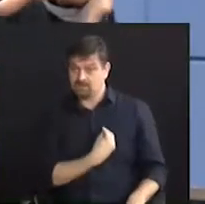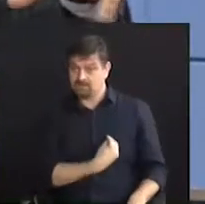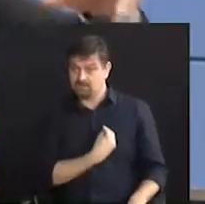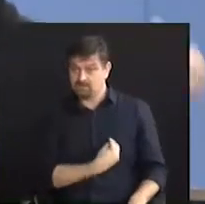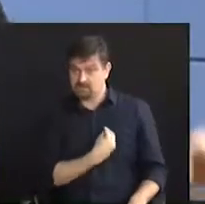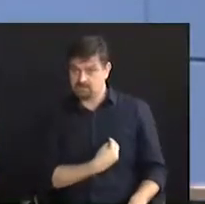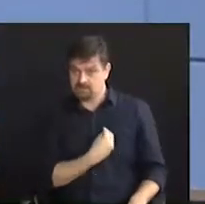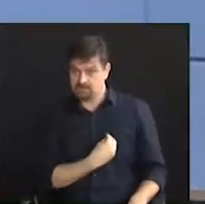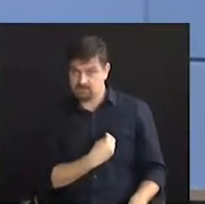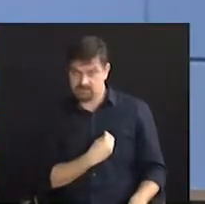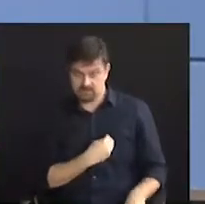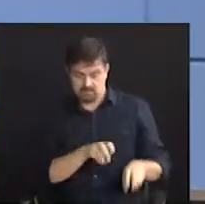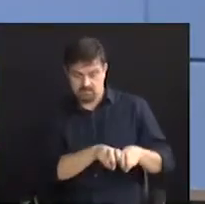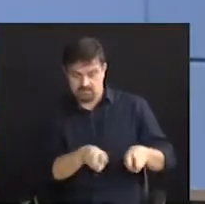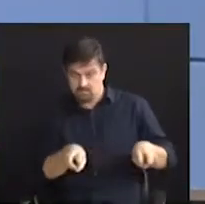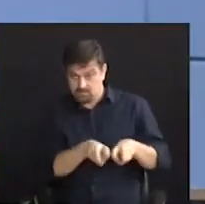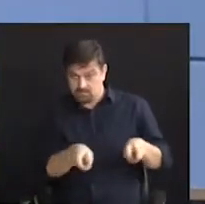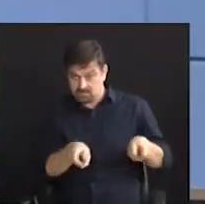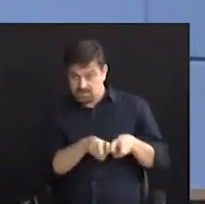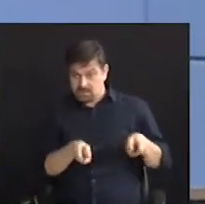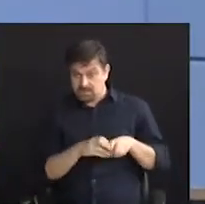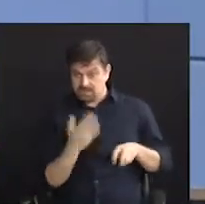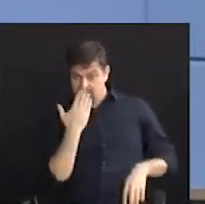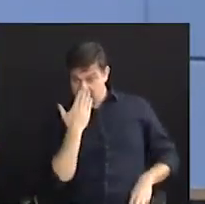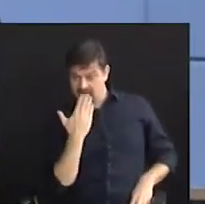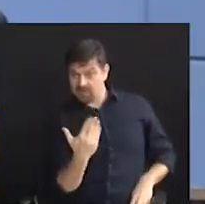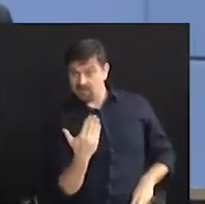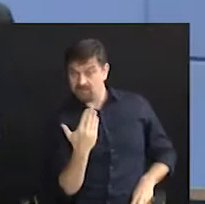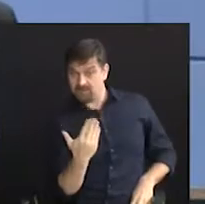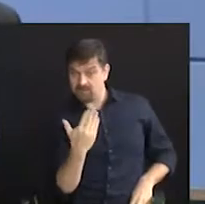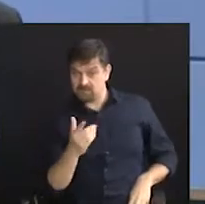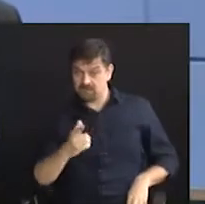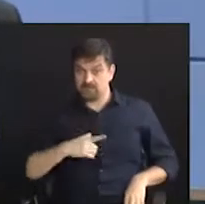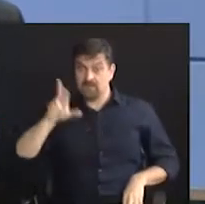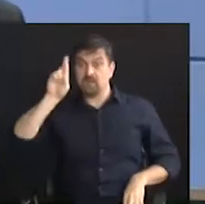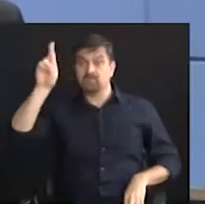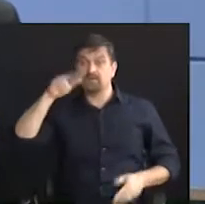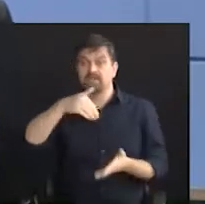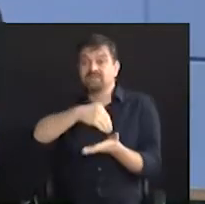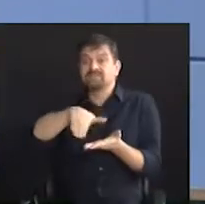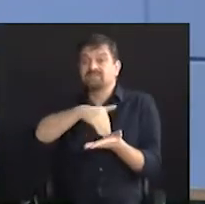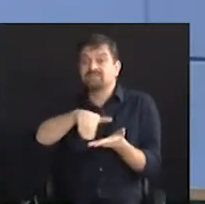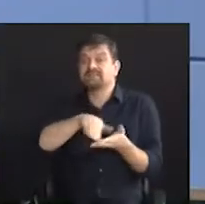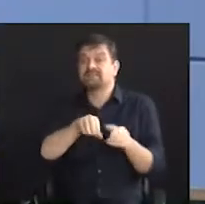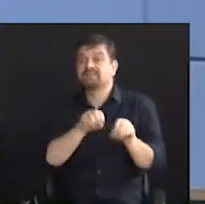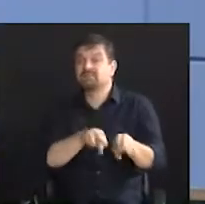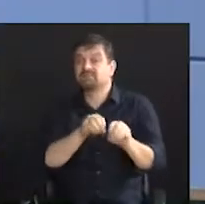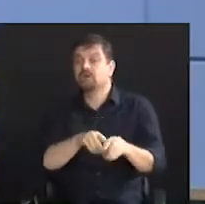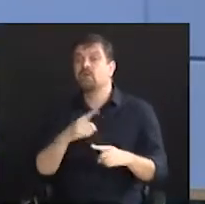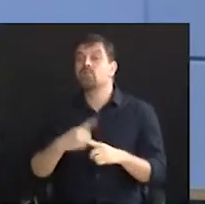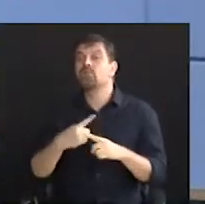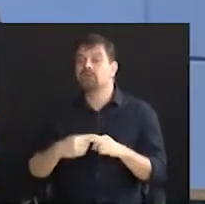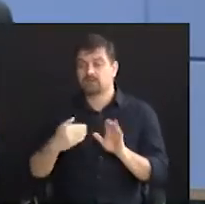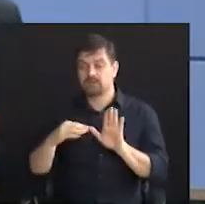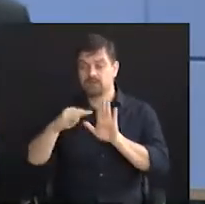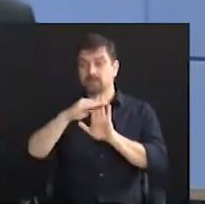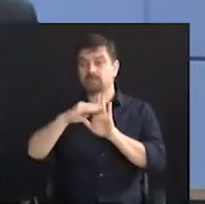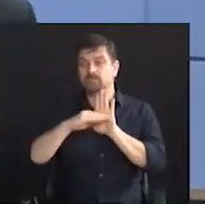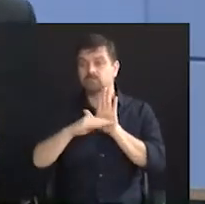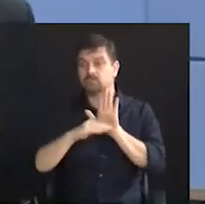nesse bloco aqui na frente. Por que que no plano municipal não